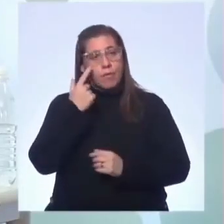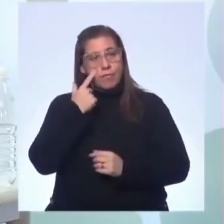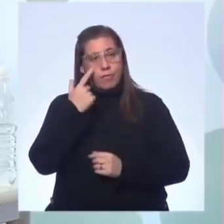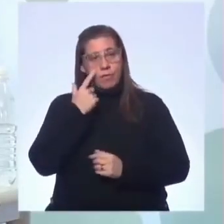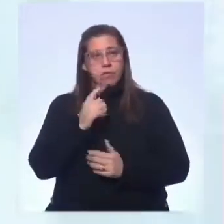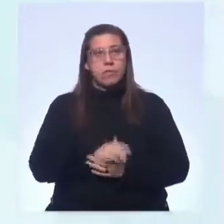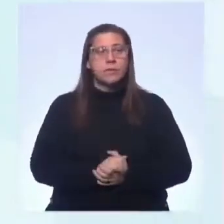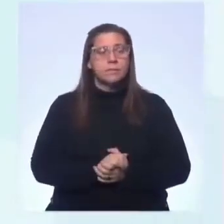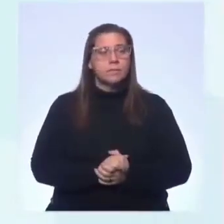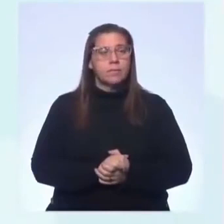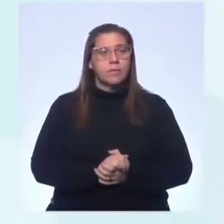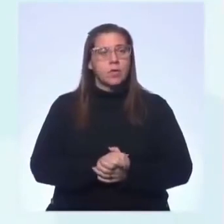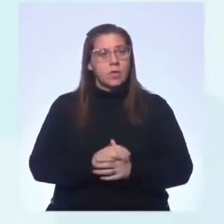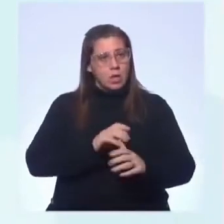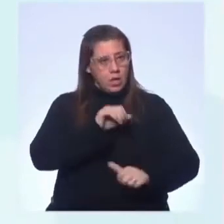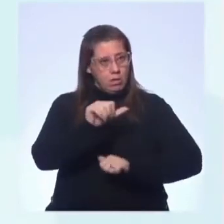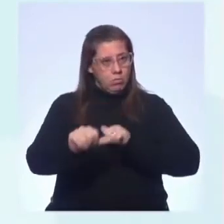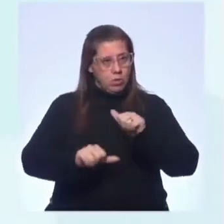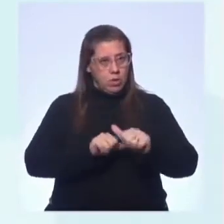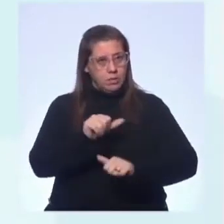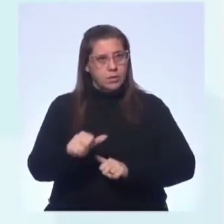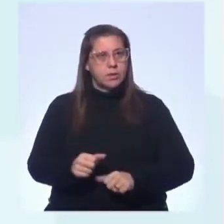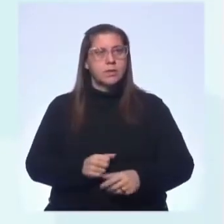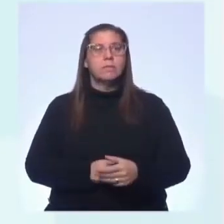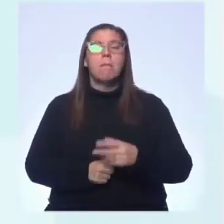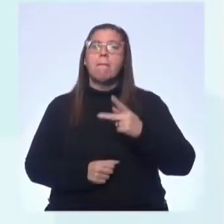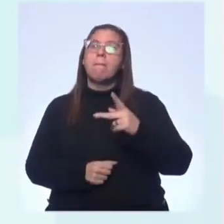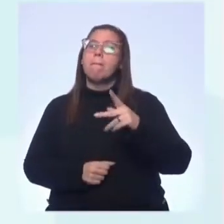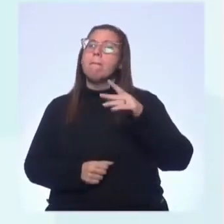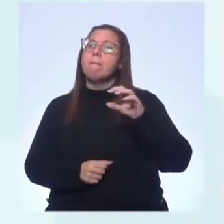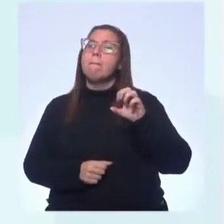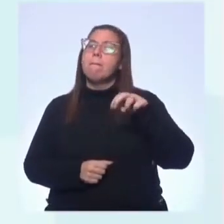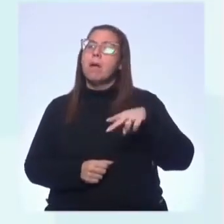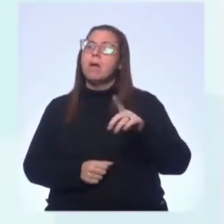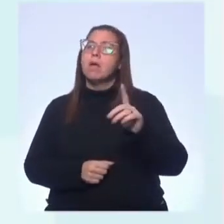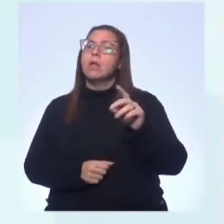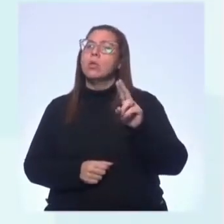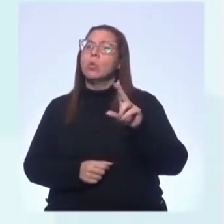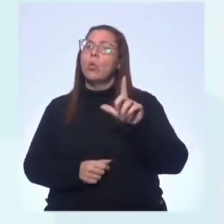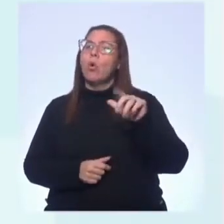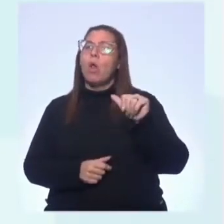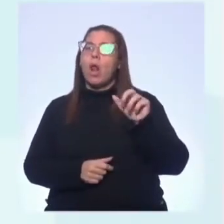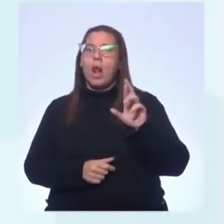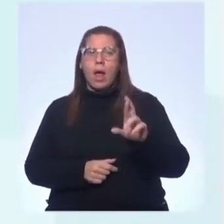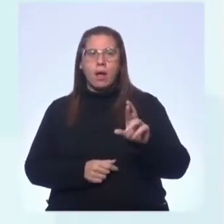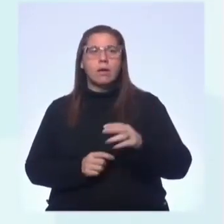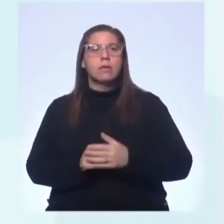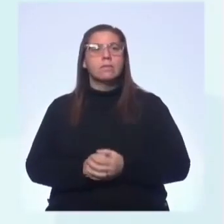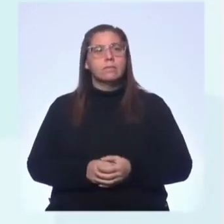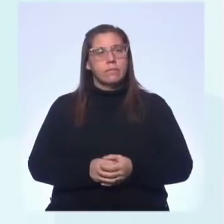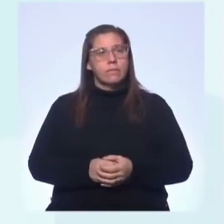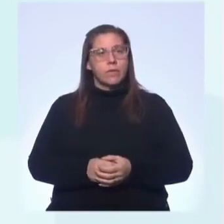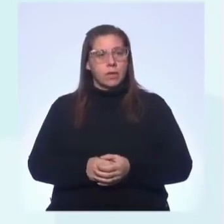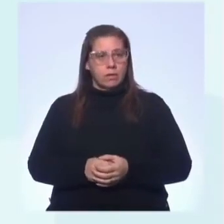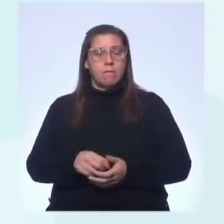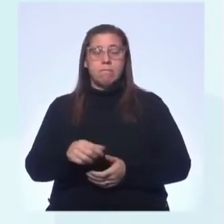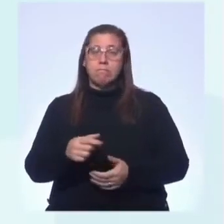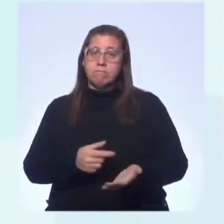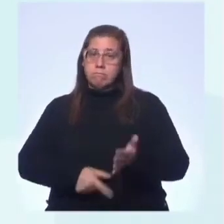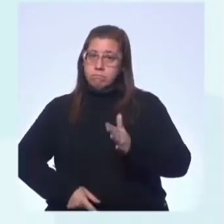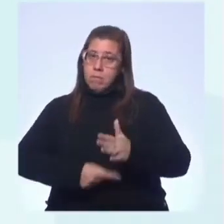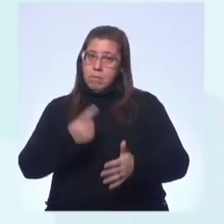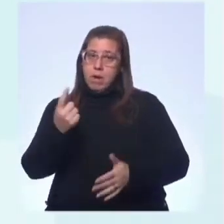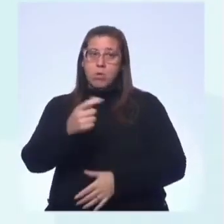deslocamento pendular, né, que foi até citado no vídeo. Então nós temos primeiramente a região metropolitana do Rio de Janeiro,